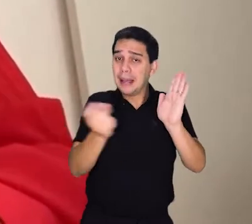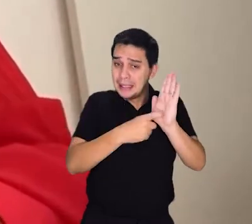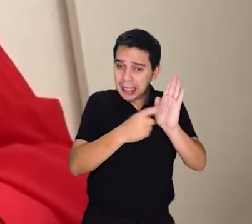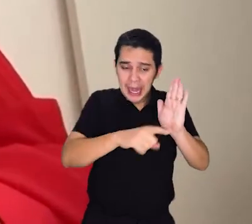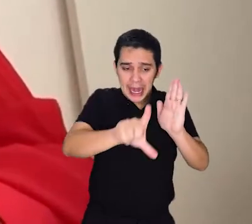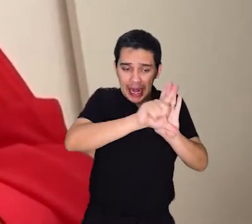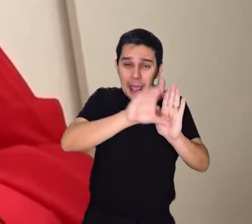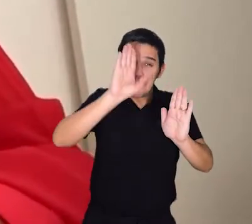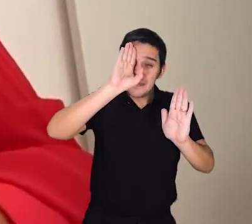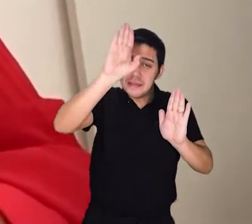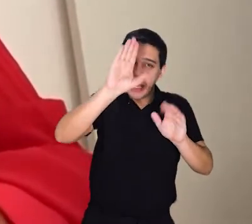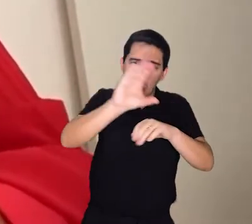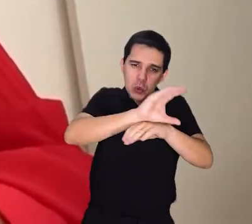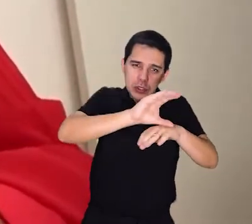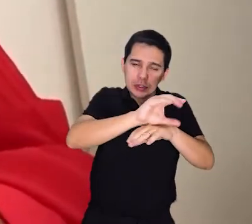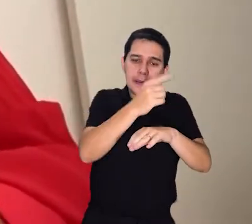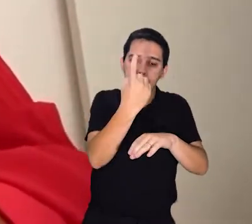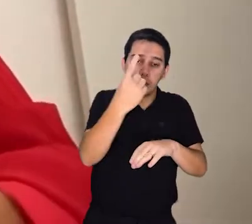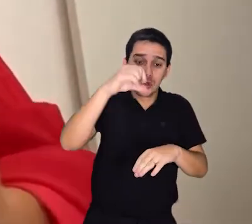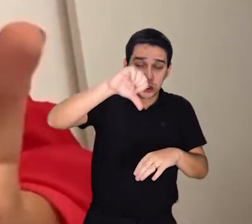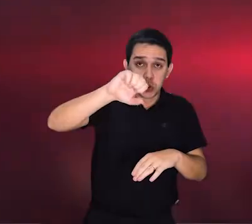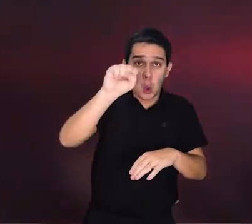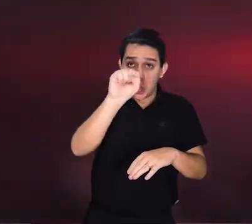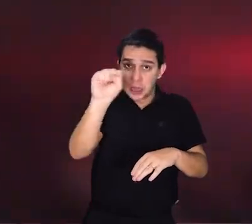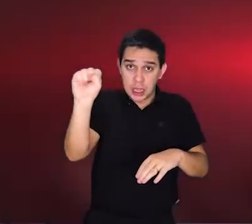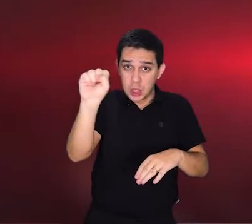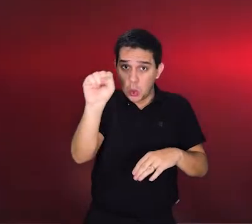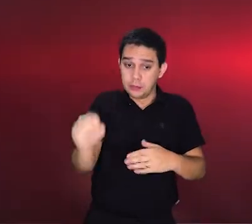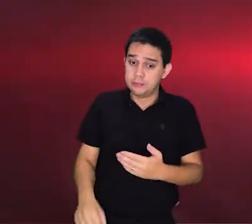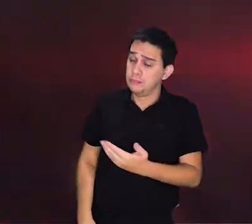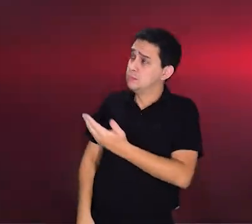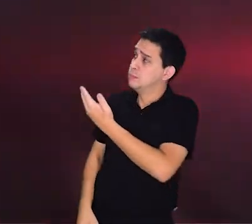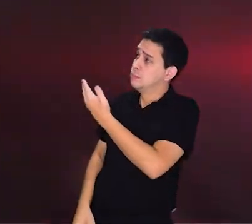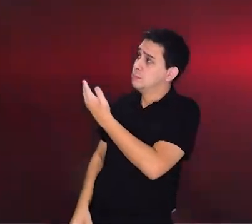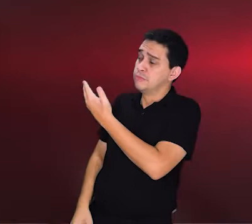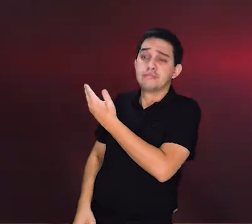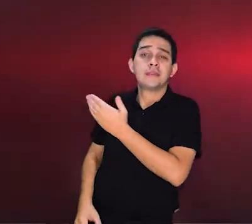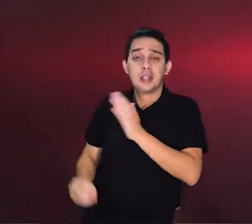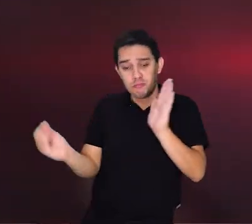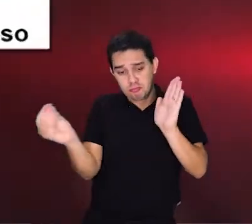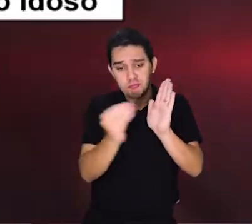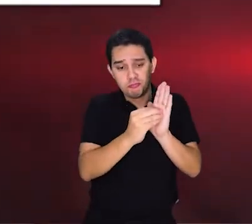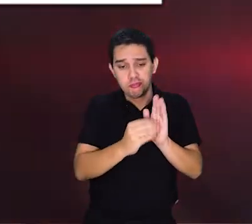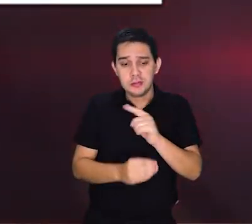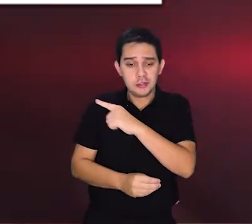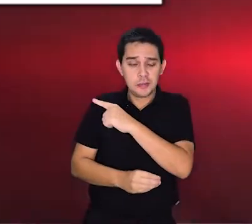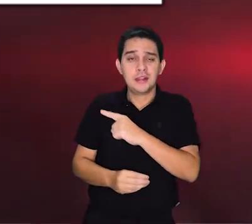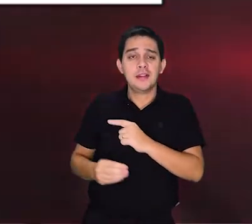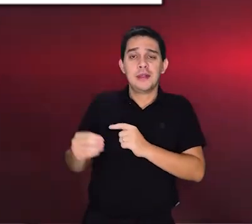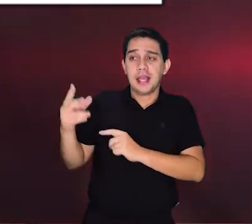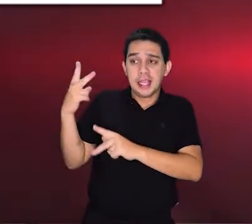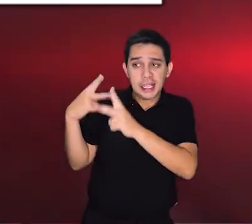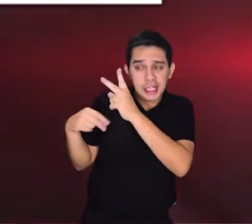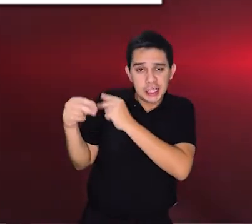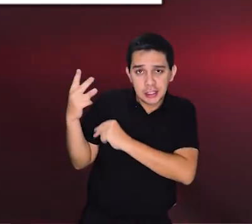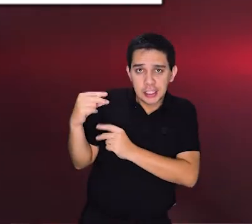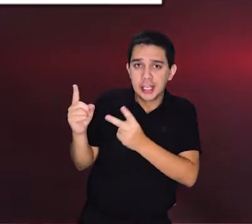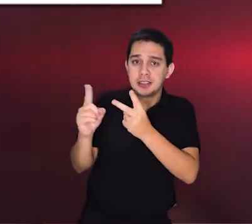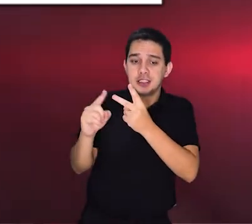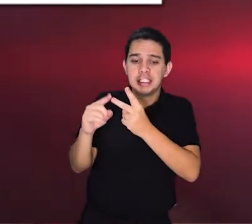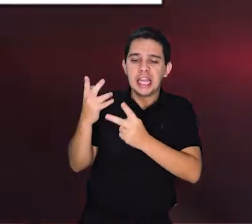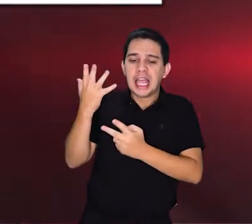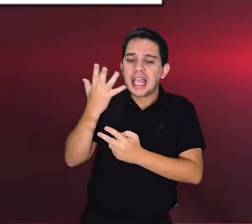Constituição, e a Constituição de 1988 ela inovou com um capítulo específico para tratar, né, da infância e da adolescência,